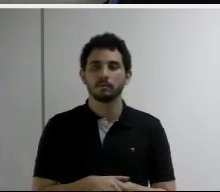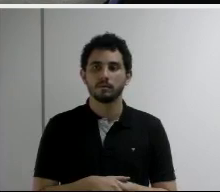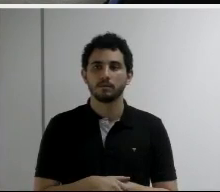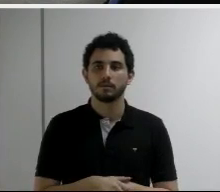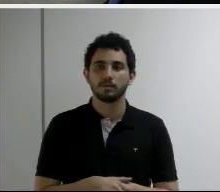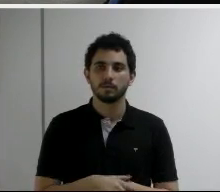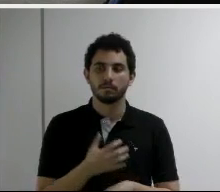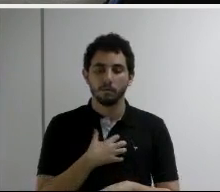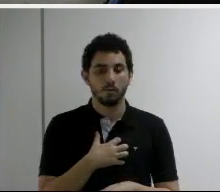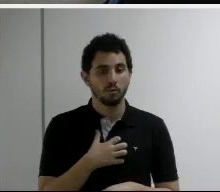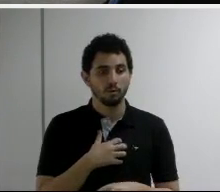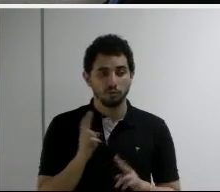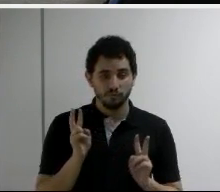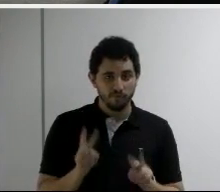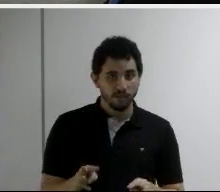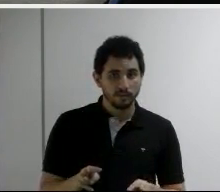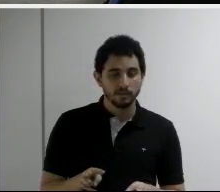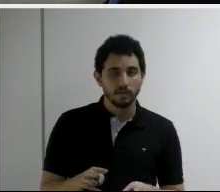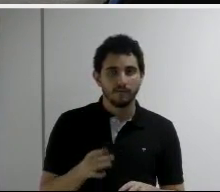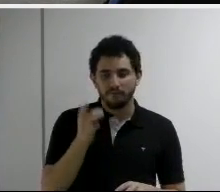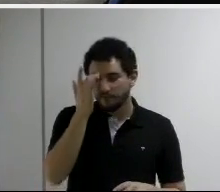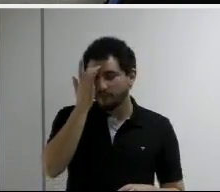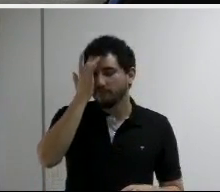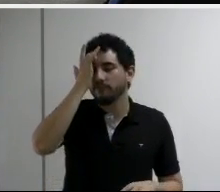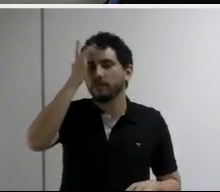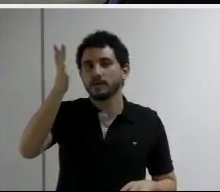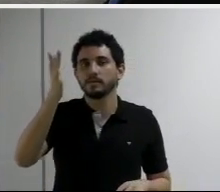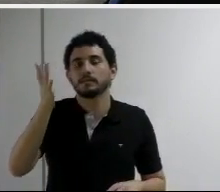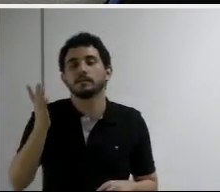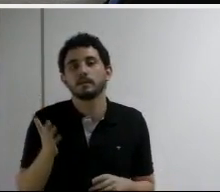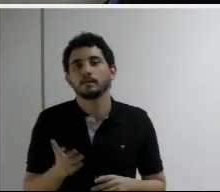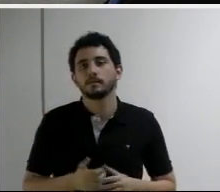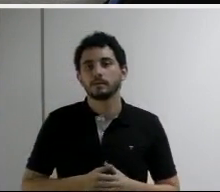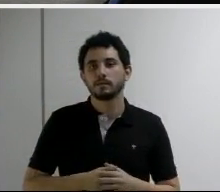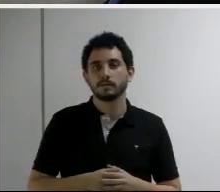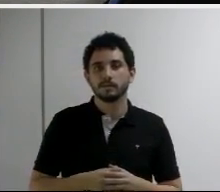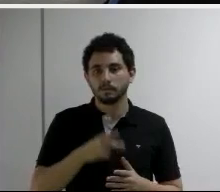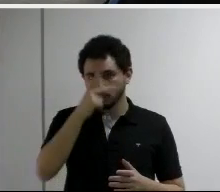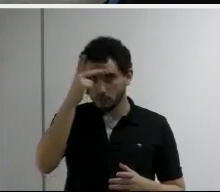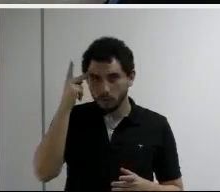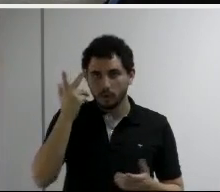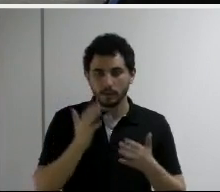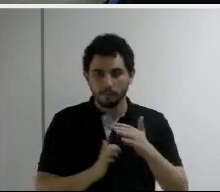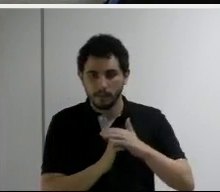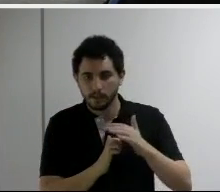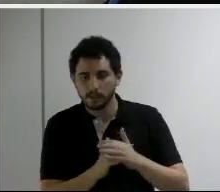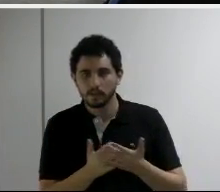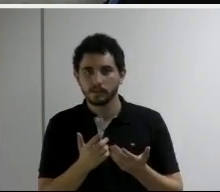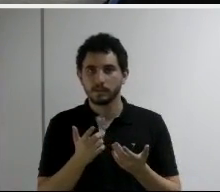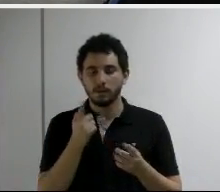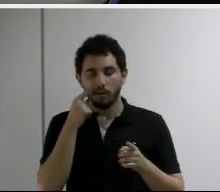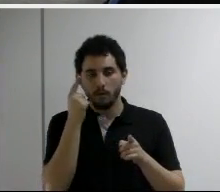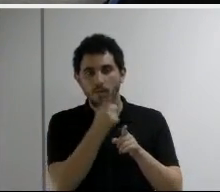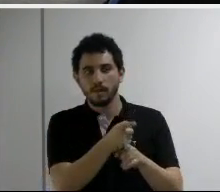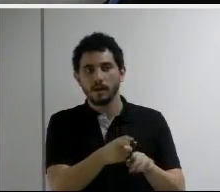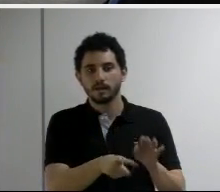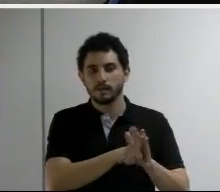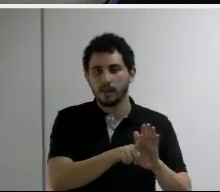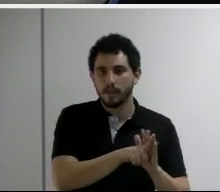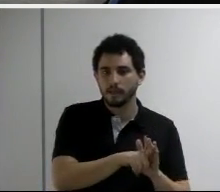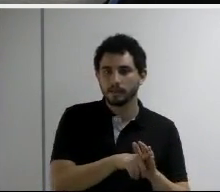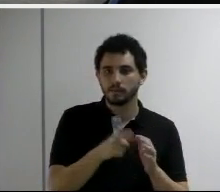vista da facilidade dos cidadãos e empresas de encontrarem